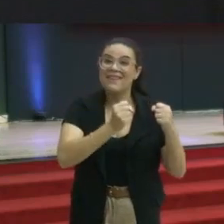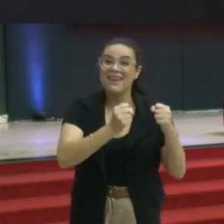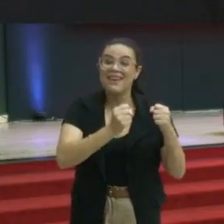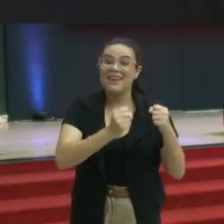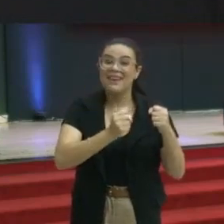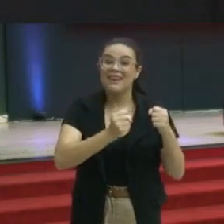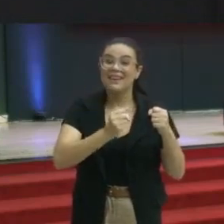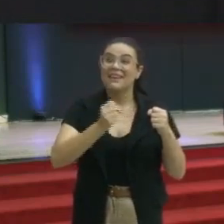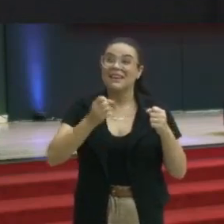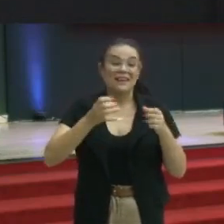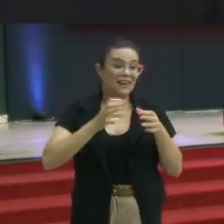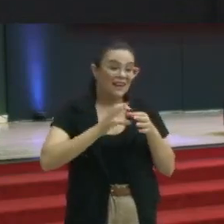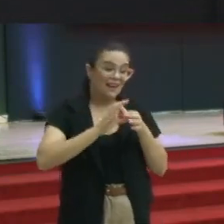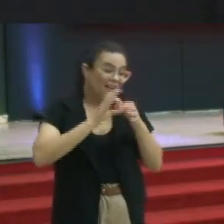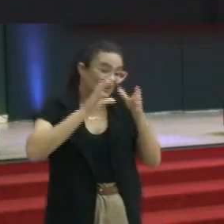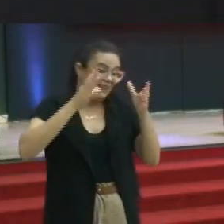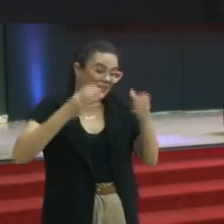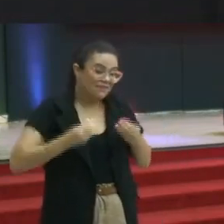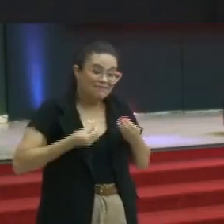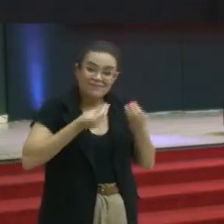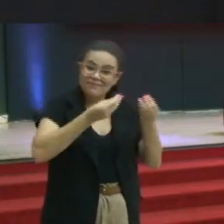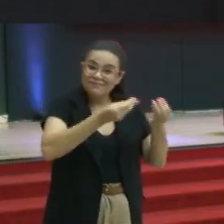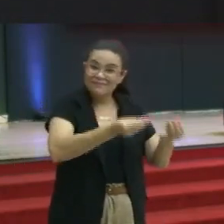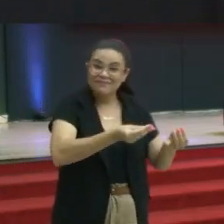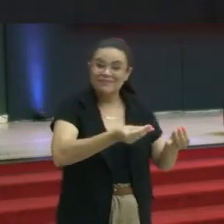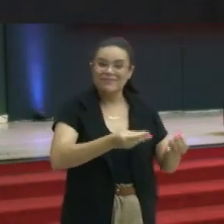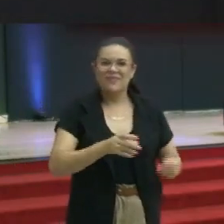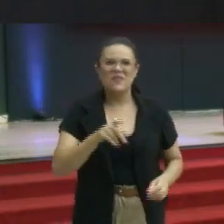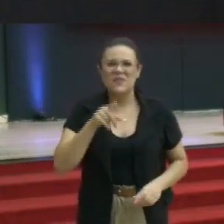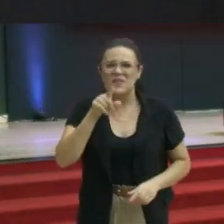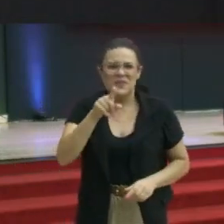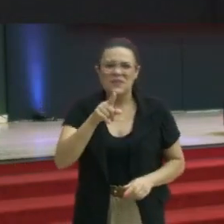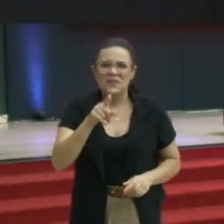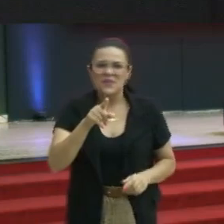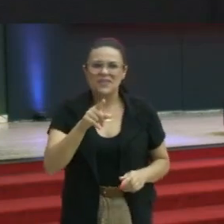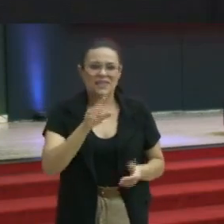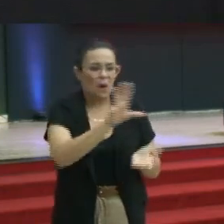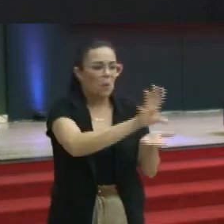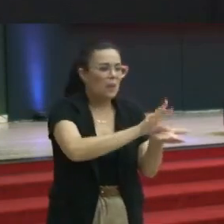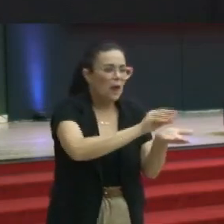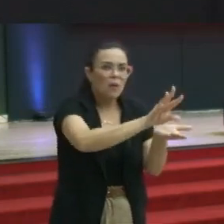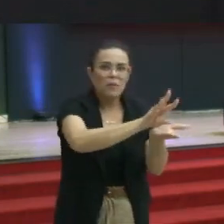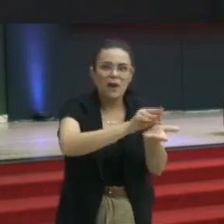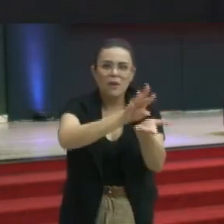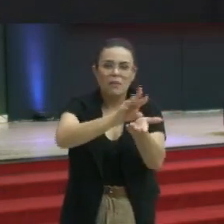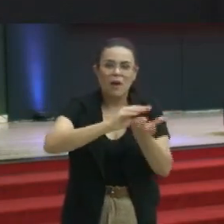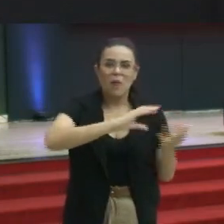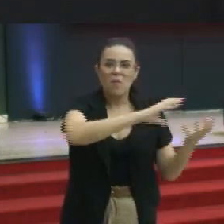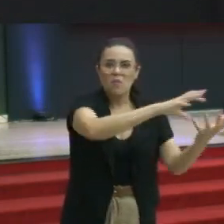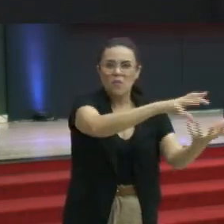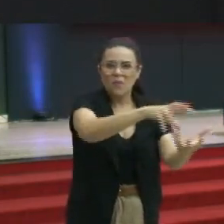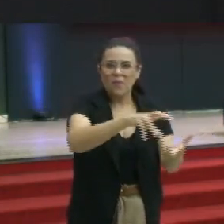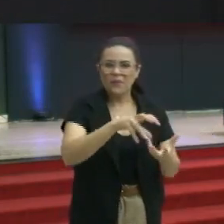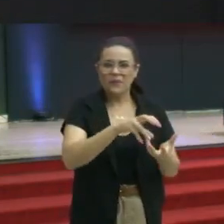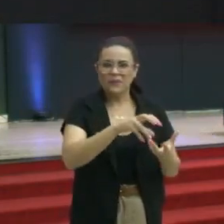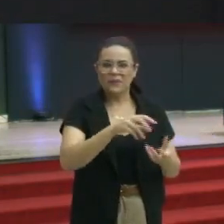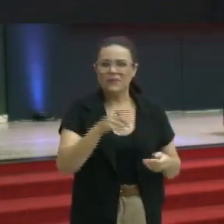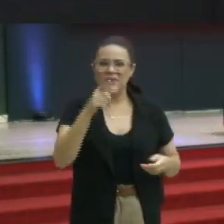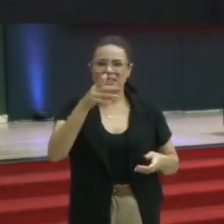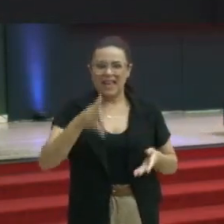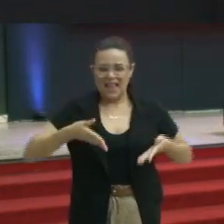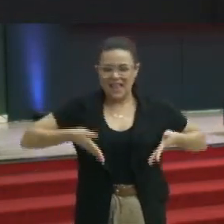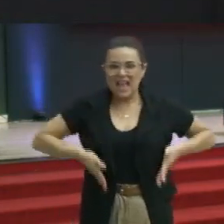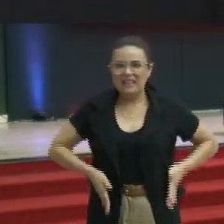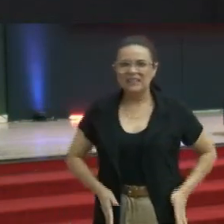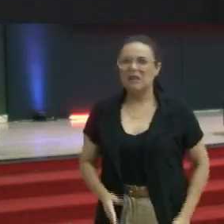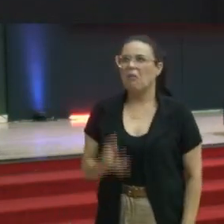não precisa se amoldar aos padrões do mundo. Não, irmão, você não nasceu assim. Se você